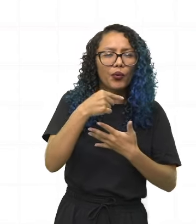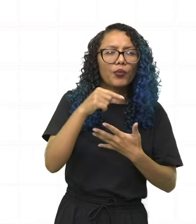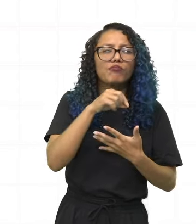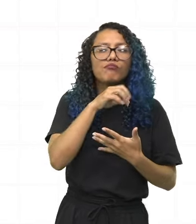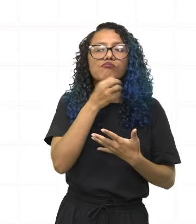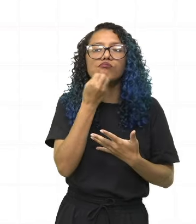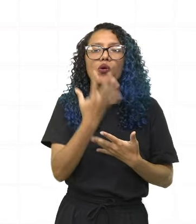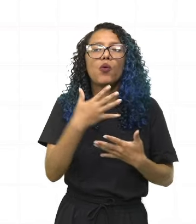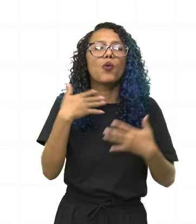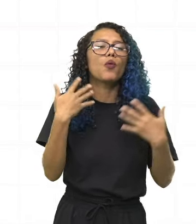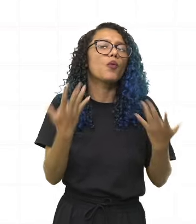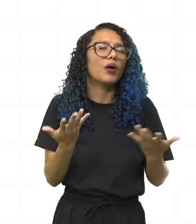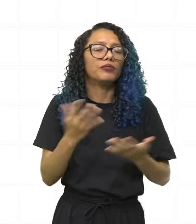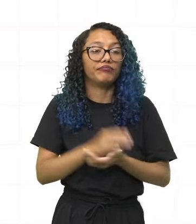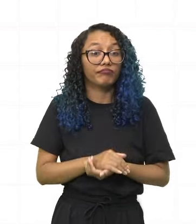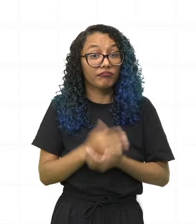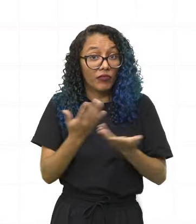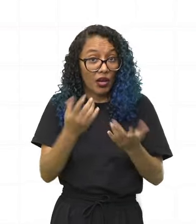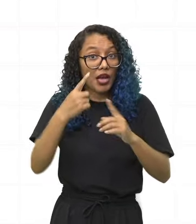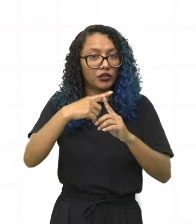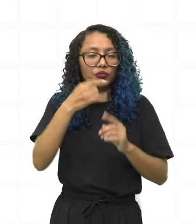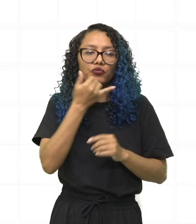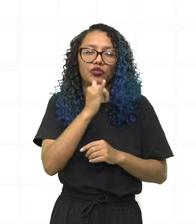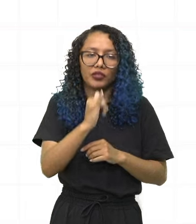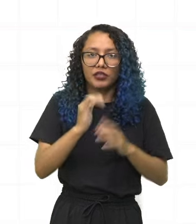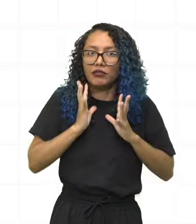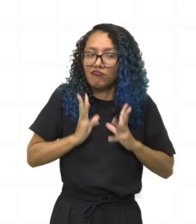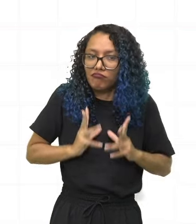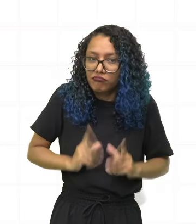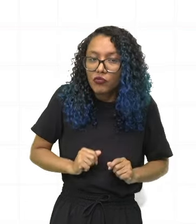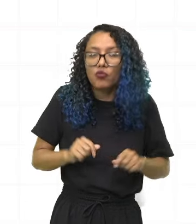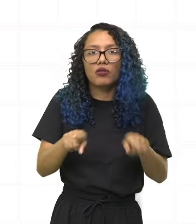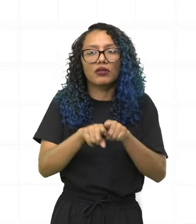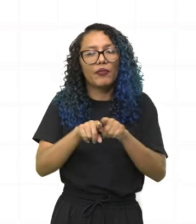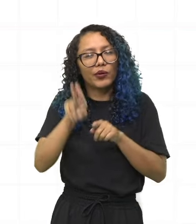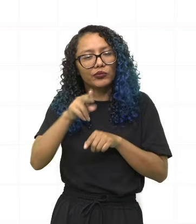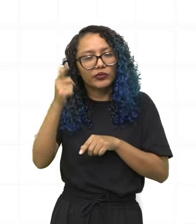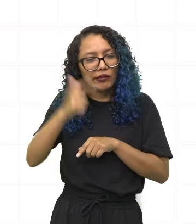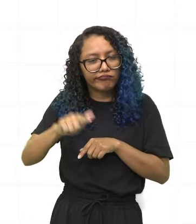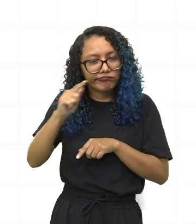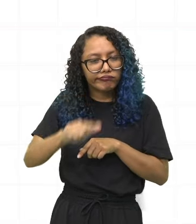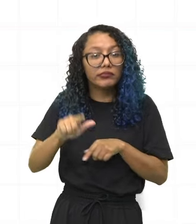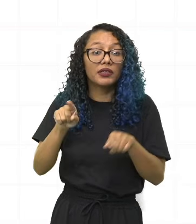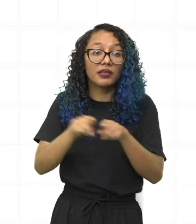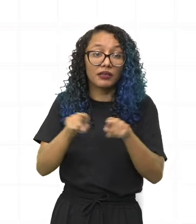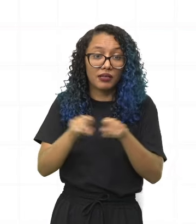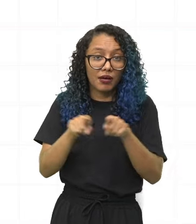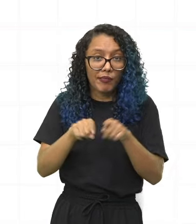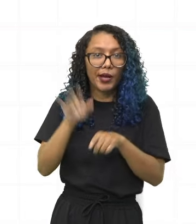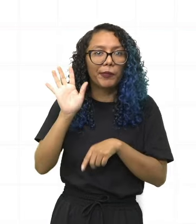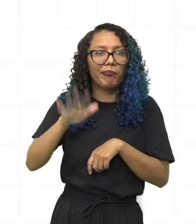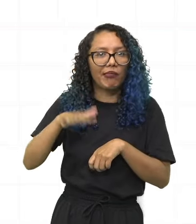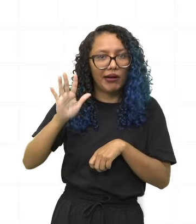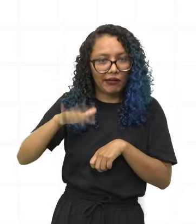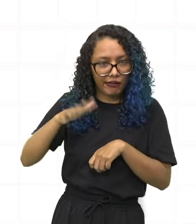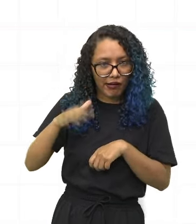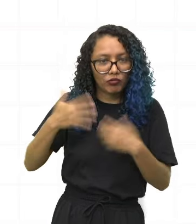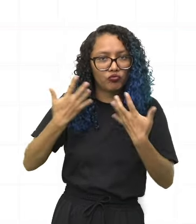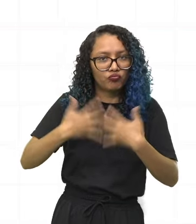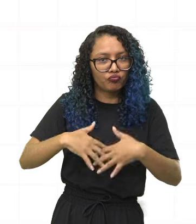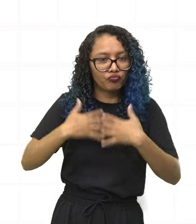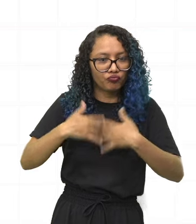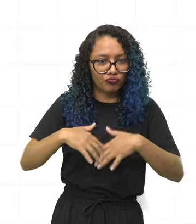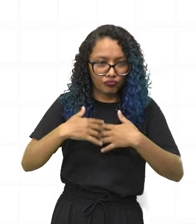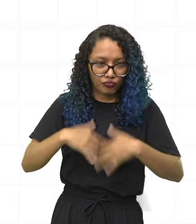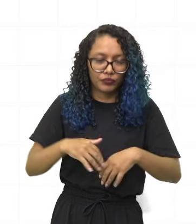fonte de energia, é considerada uma energia limpa, renovável e com baixo custo operacional. É